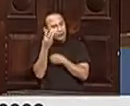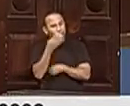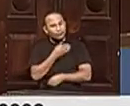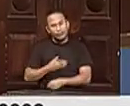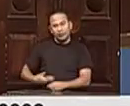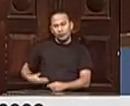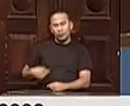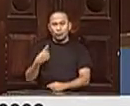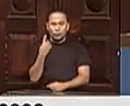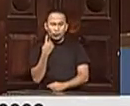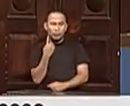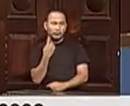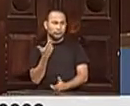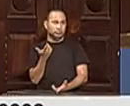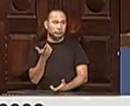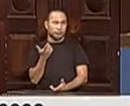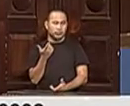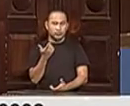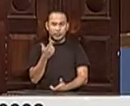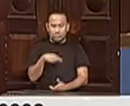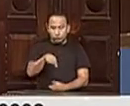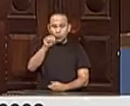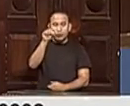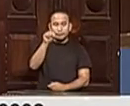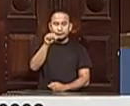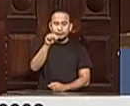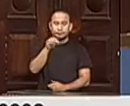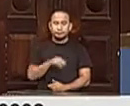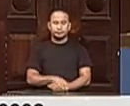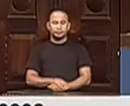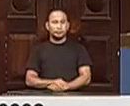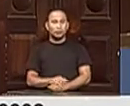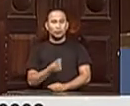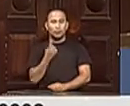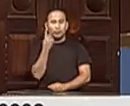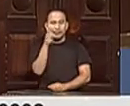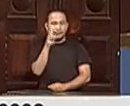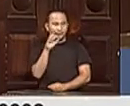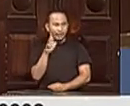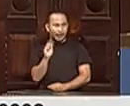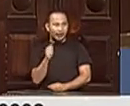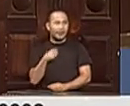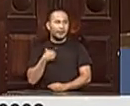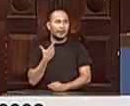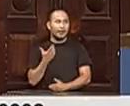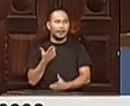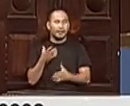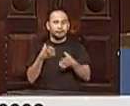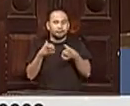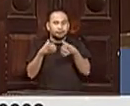uma do governo de livre escolha. Uma vaga necessariamente do Tribunal